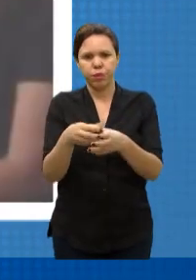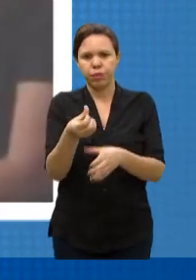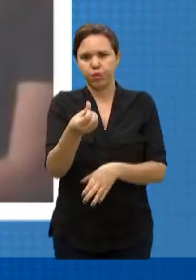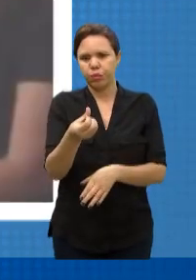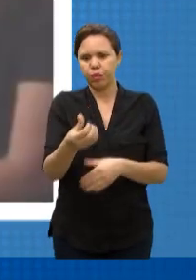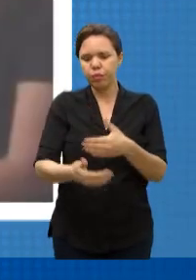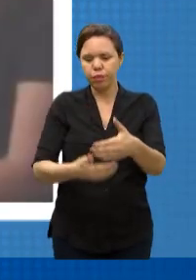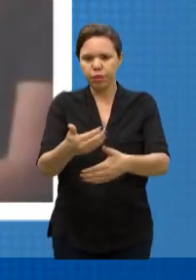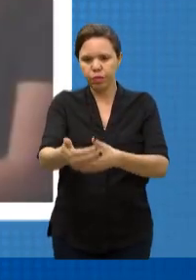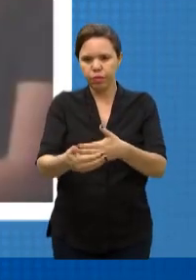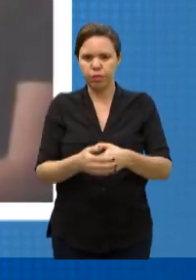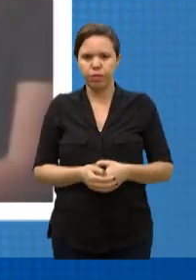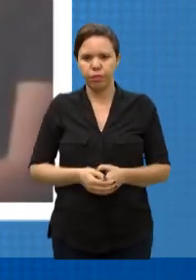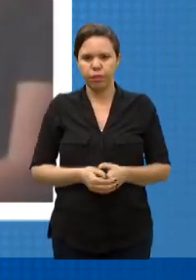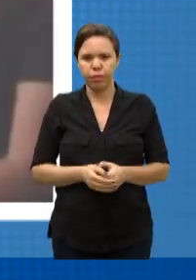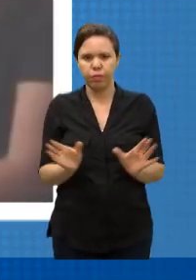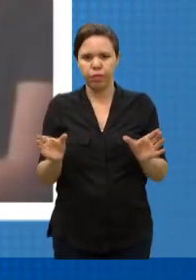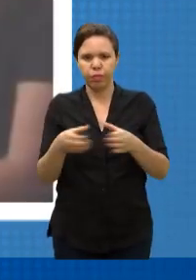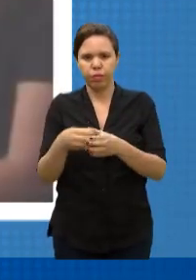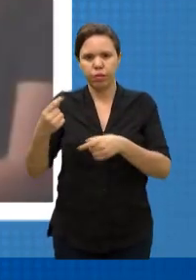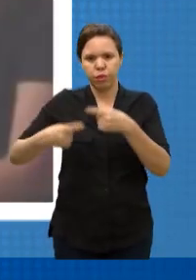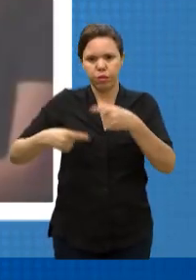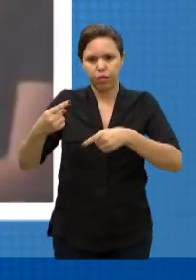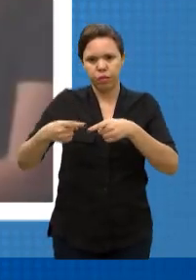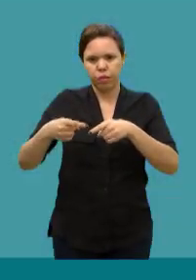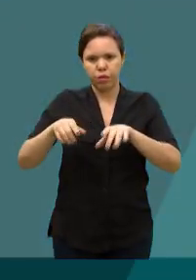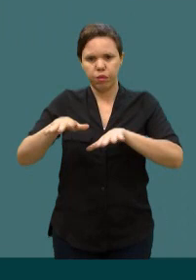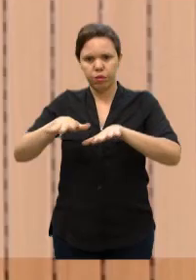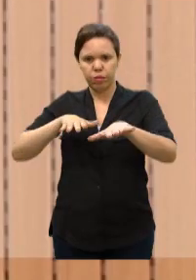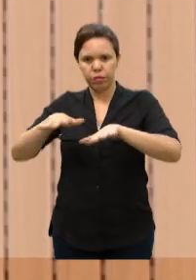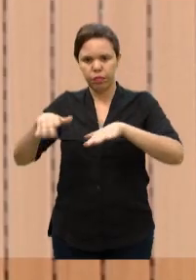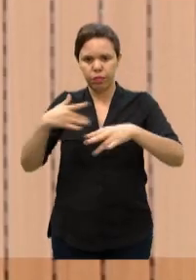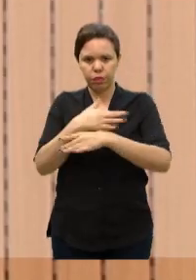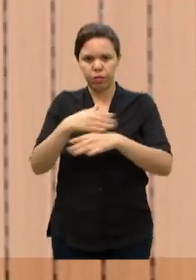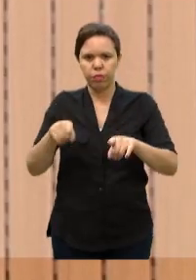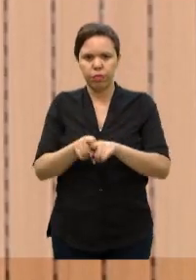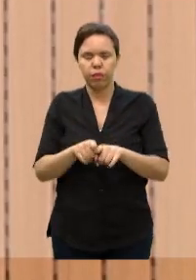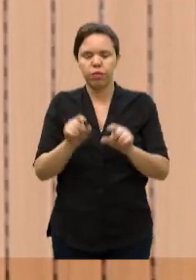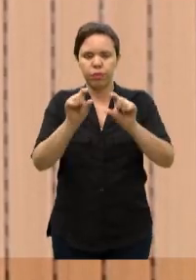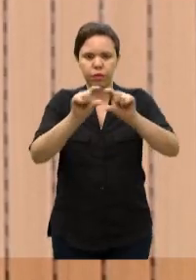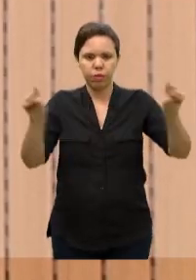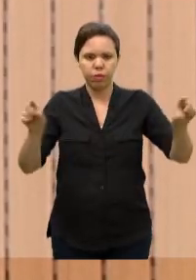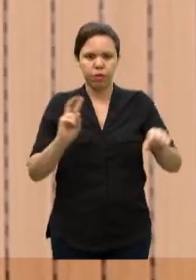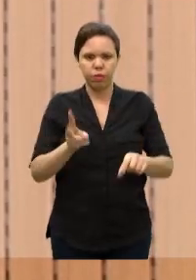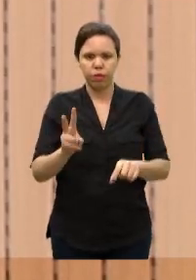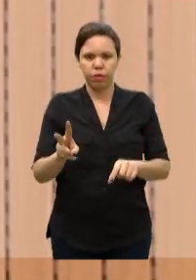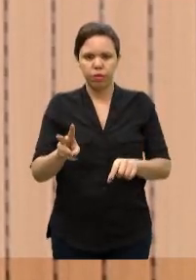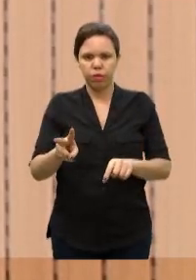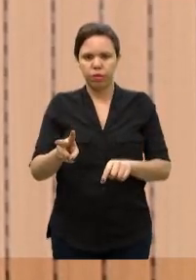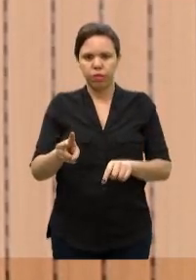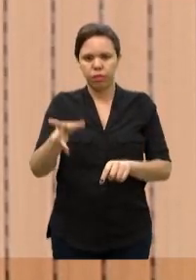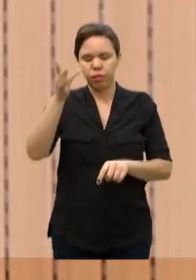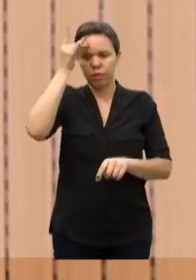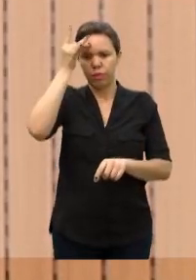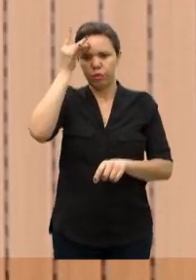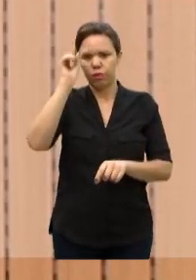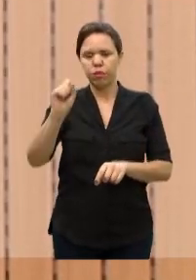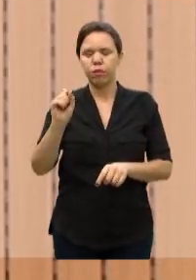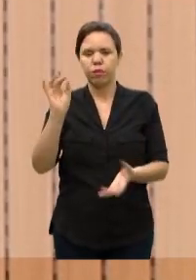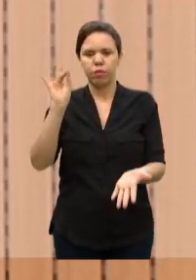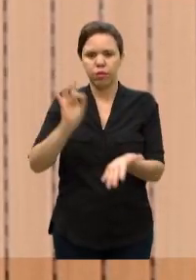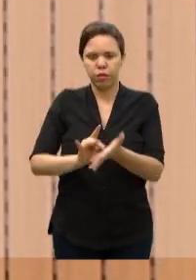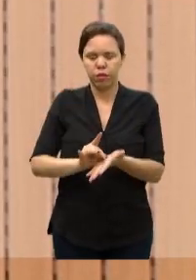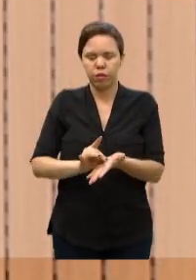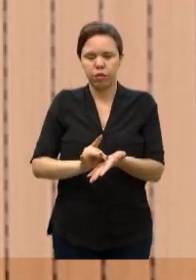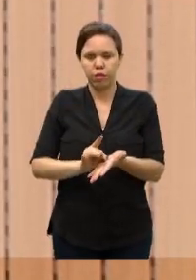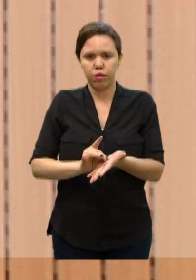6º biênio a Comissão de Política Urbana. Eu vou falar uma frase que sempre trago comigo, que é verdadeira.